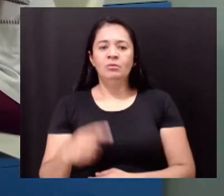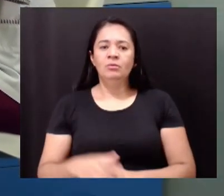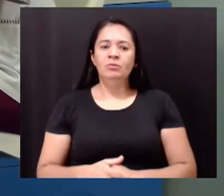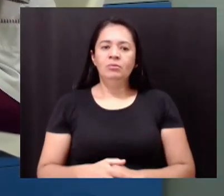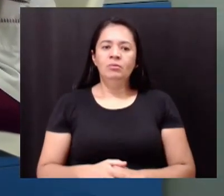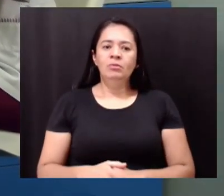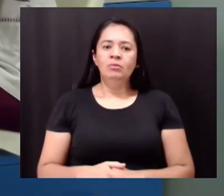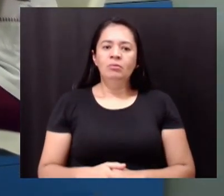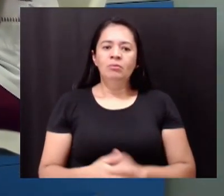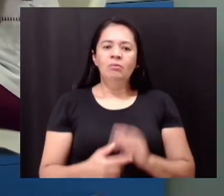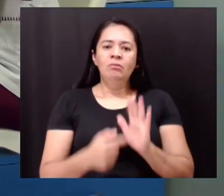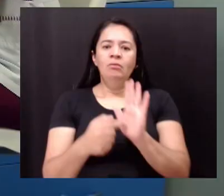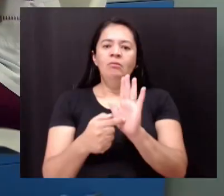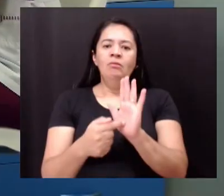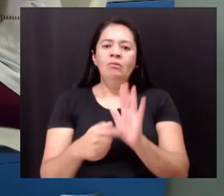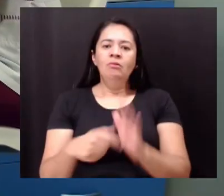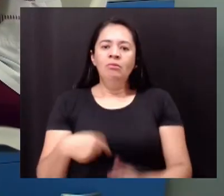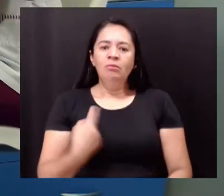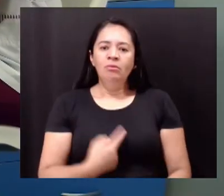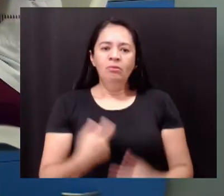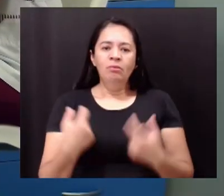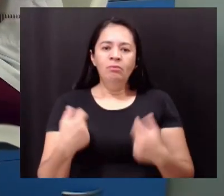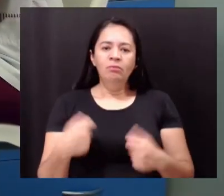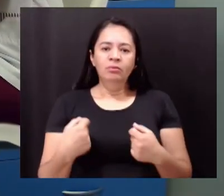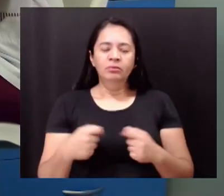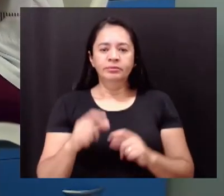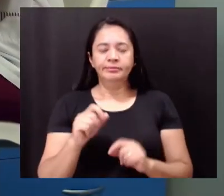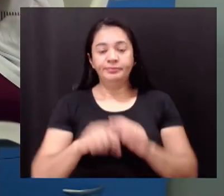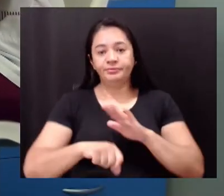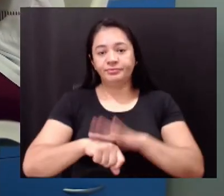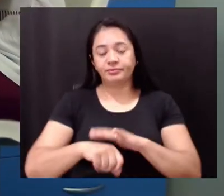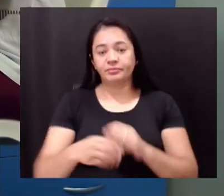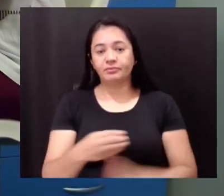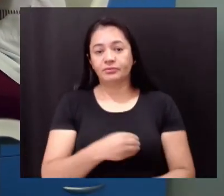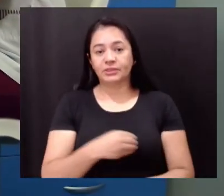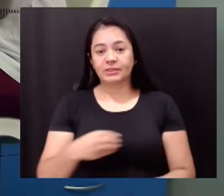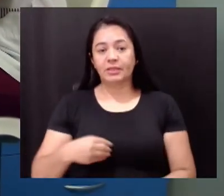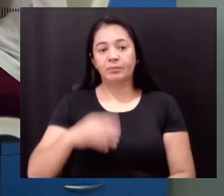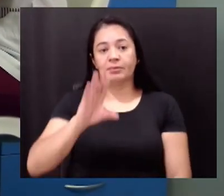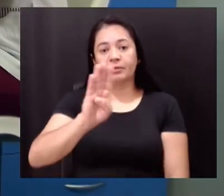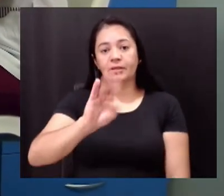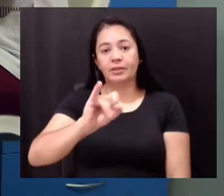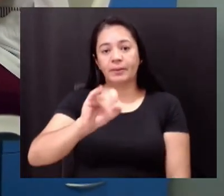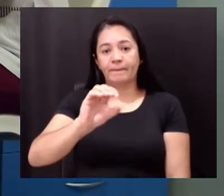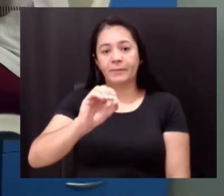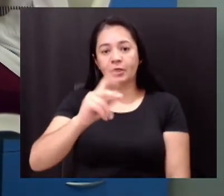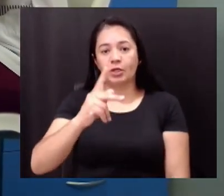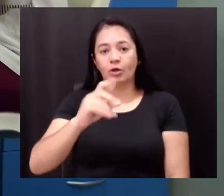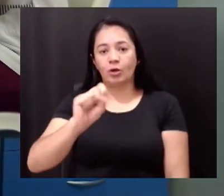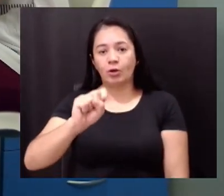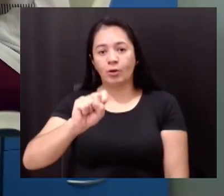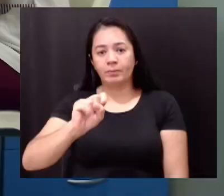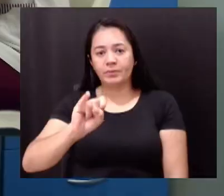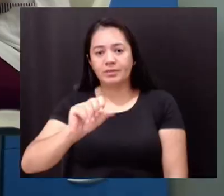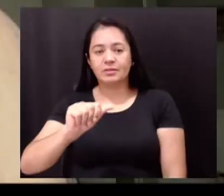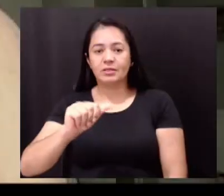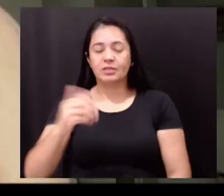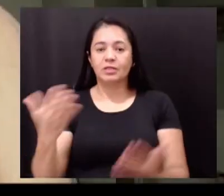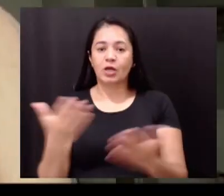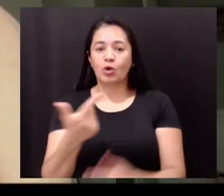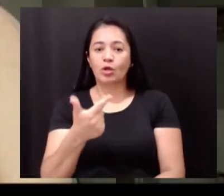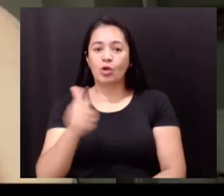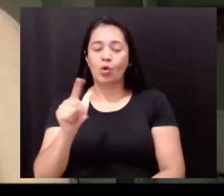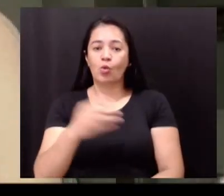gente deveria biopsiar essa região. E outro exame que foi aprovado mais recentemente pelo Ministério da Saúde, que teve